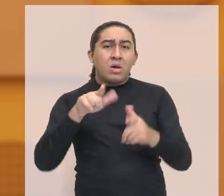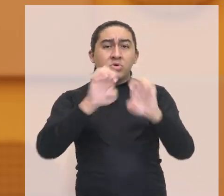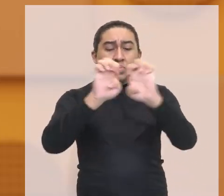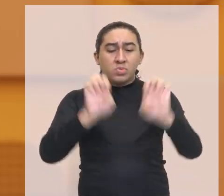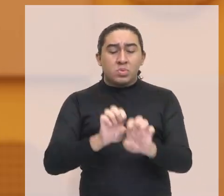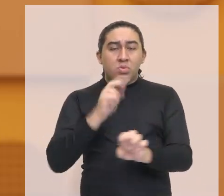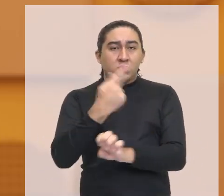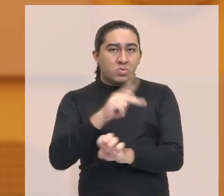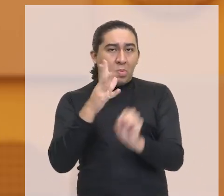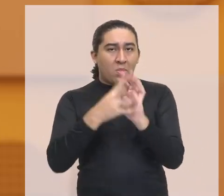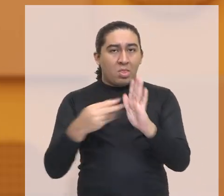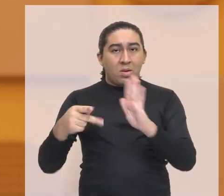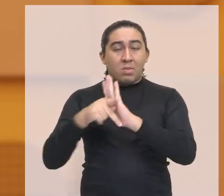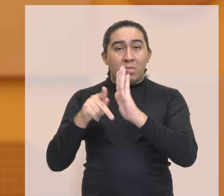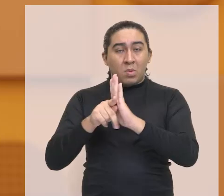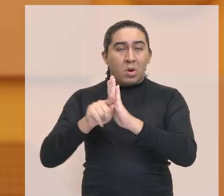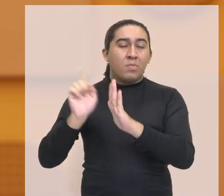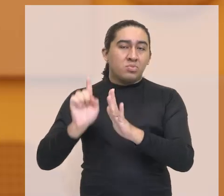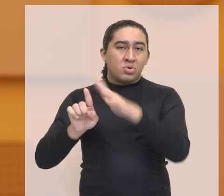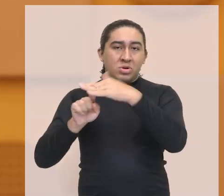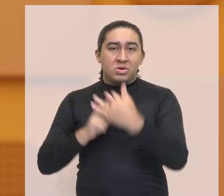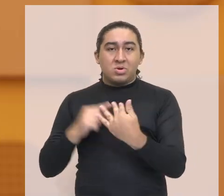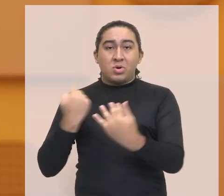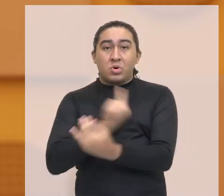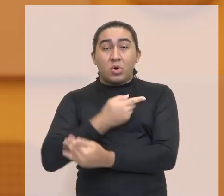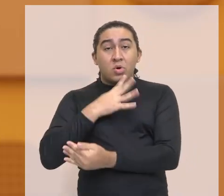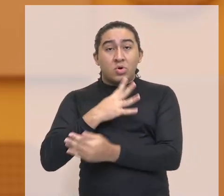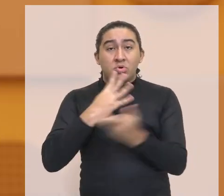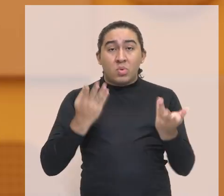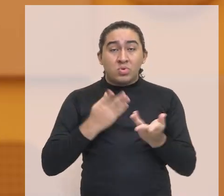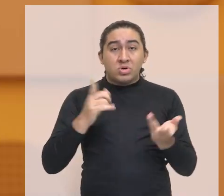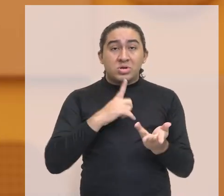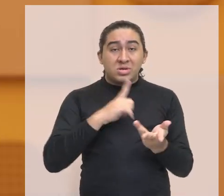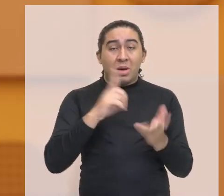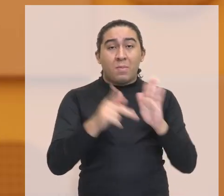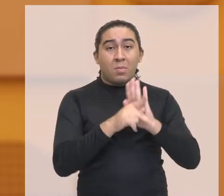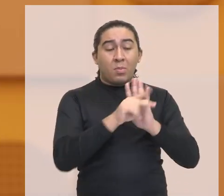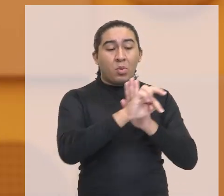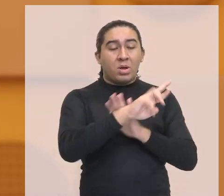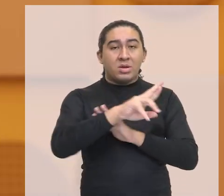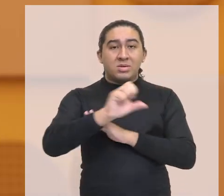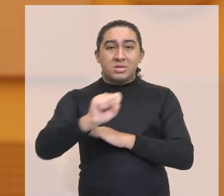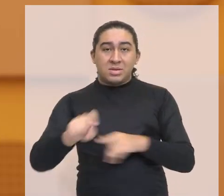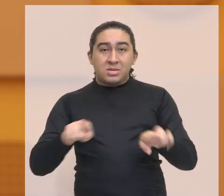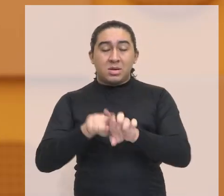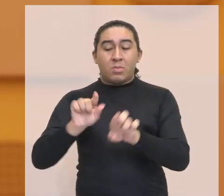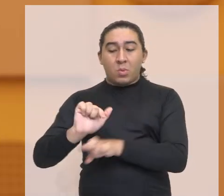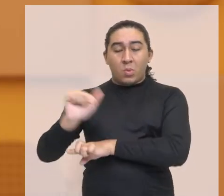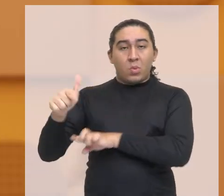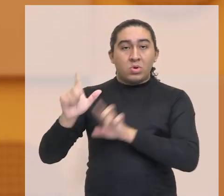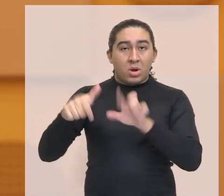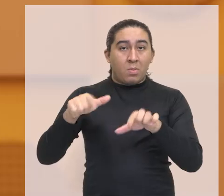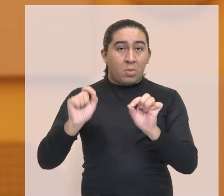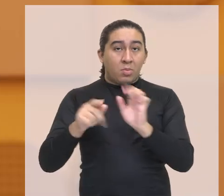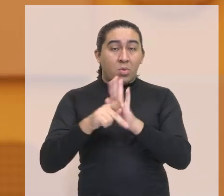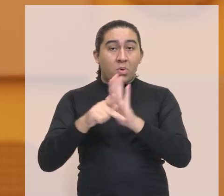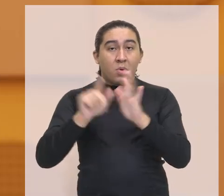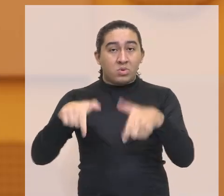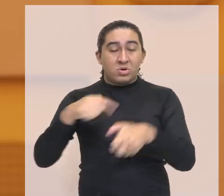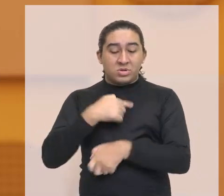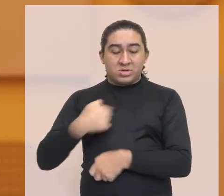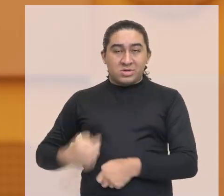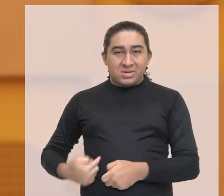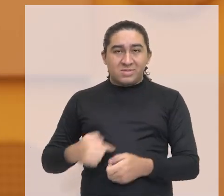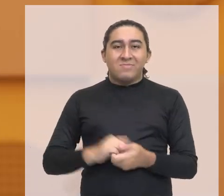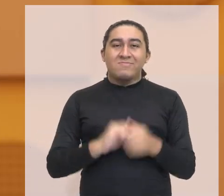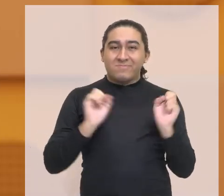prática desses modelos socialistas que a gente conhece hoje. De um lado, o modelo socialista da União Soviética e, de outro lado, o modelo socialista